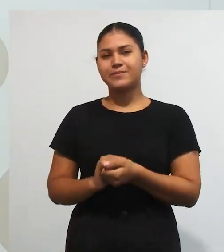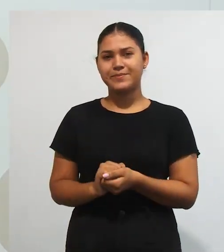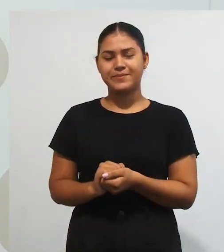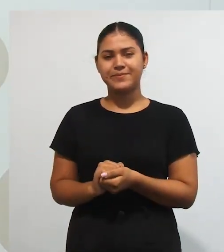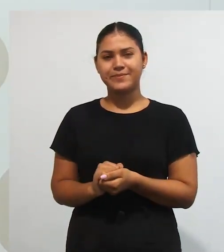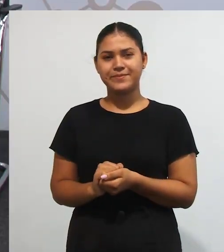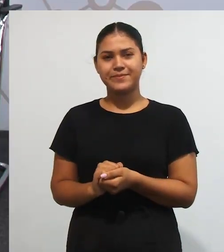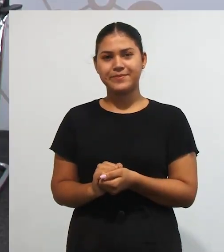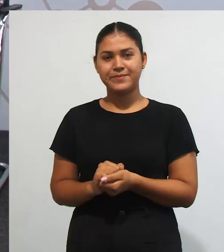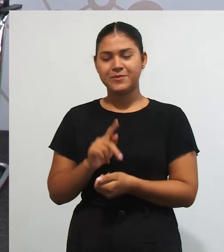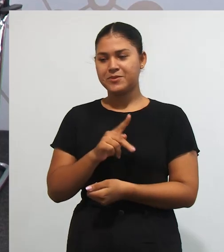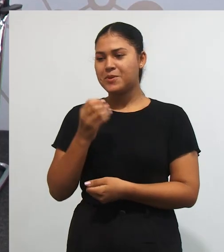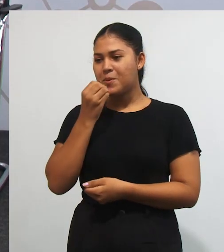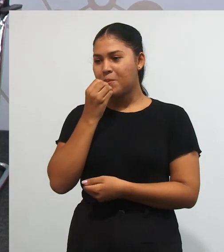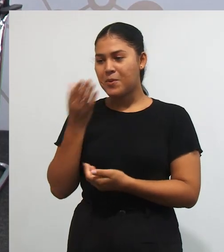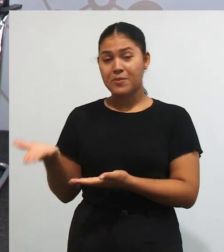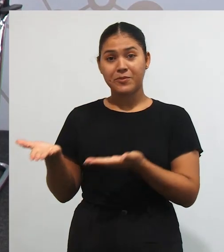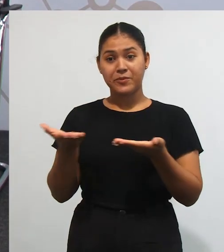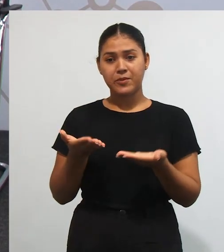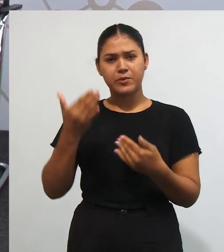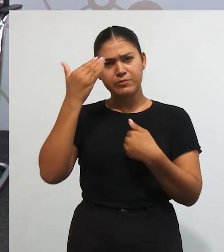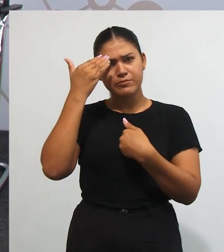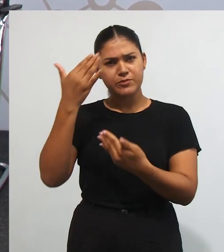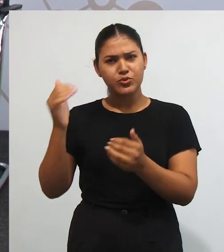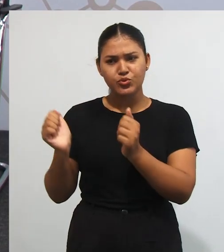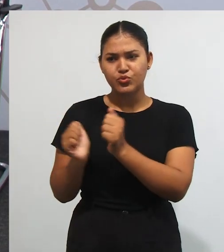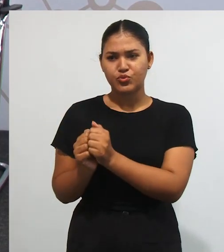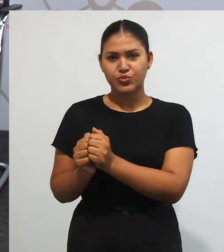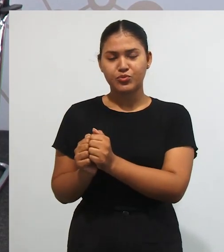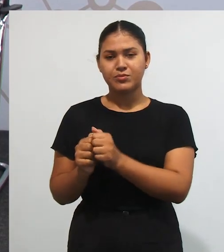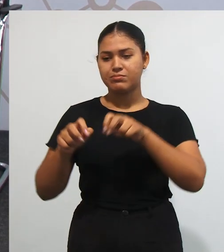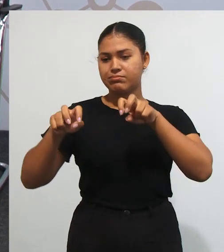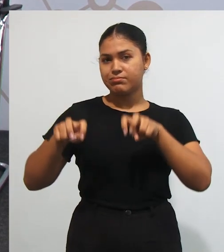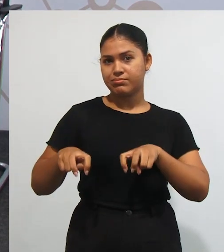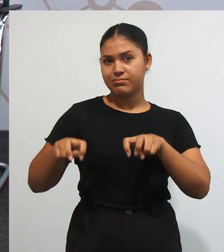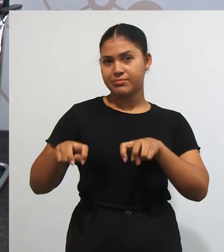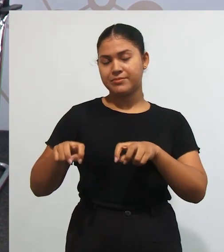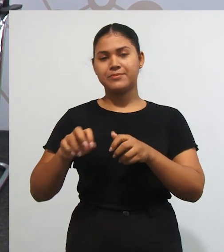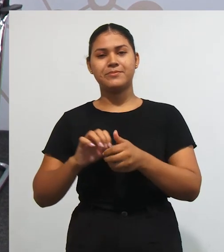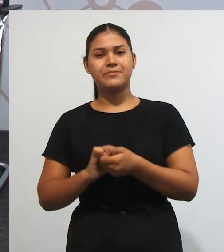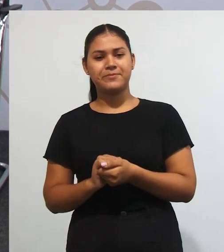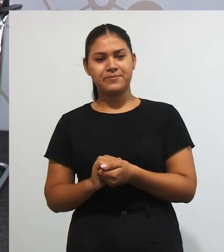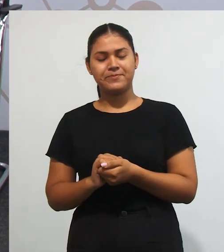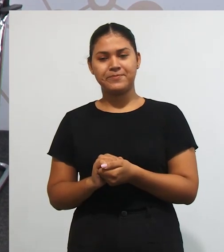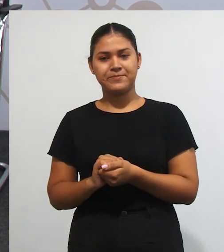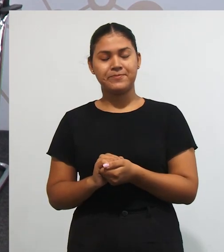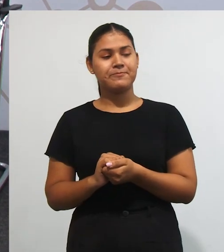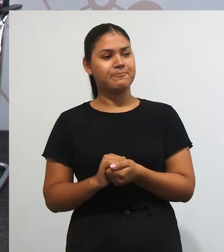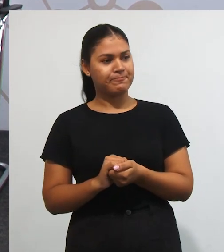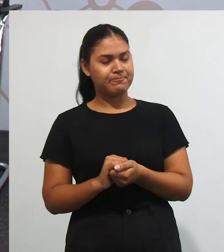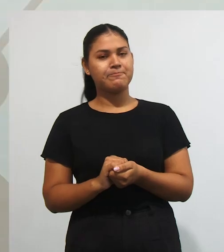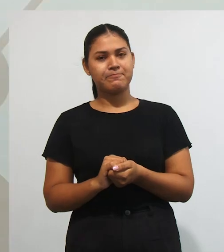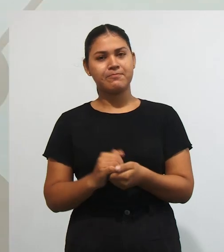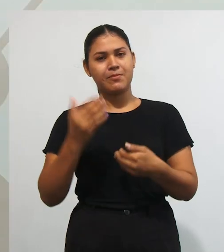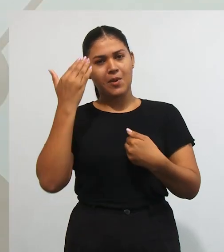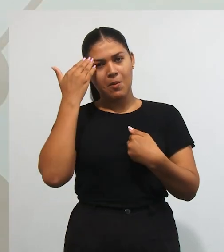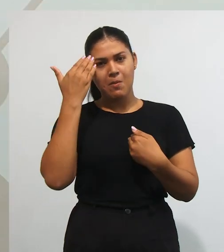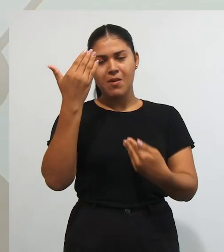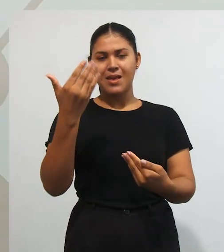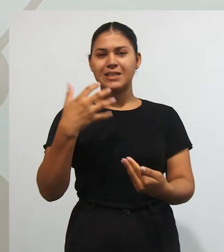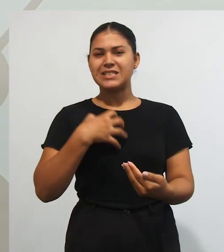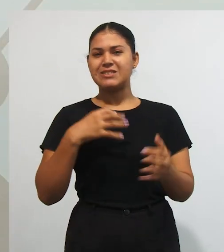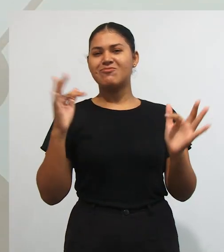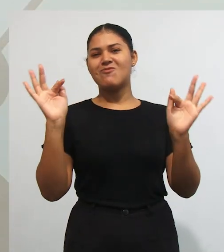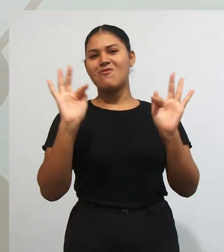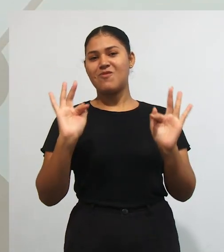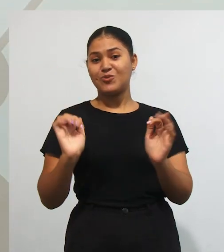Professor Moisés, muito obrigada por ter aceito o convite. Andreia, eu agradeço imensamente, estou muito feliz